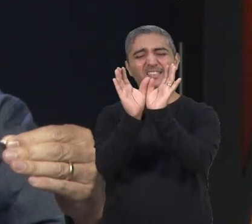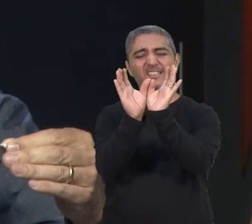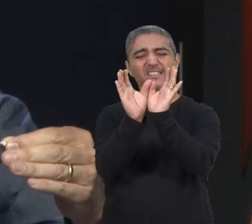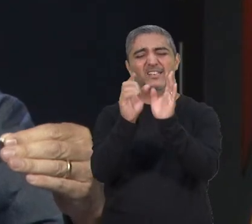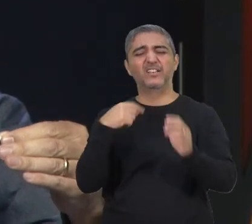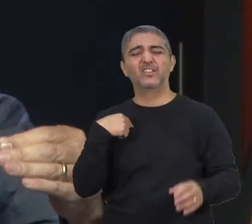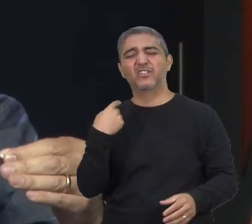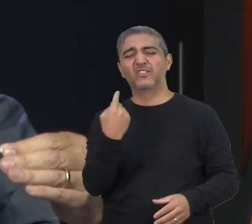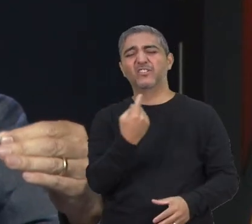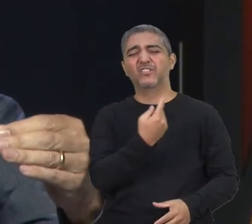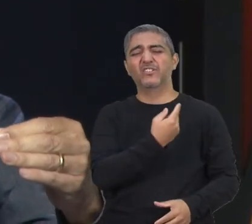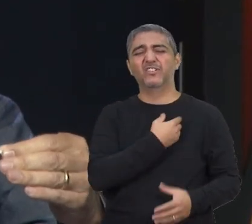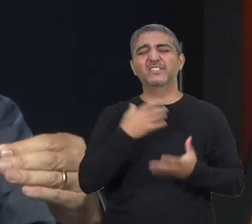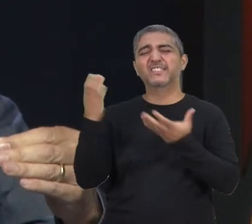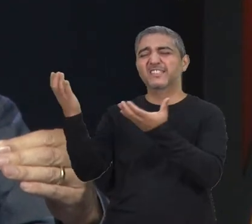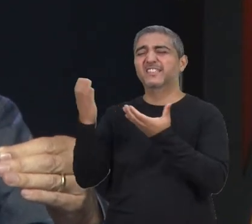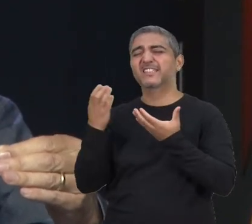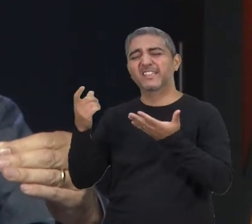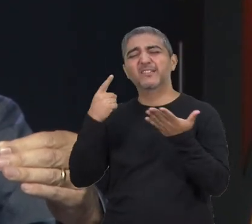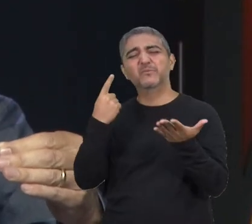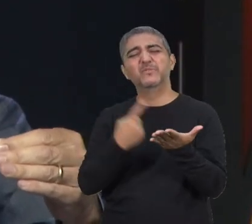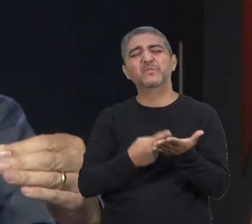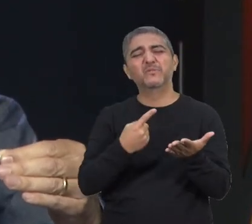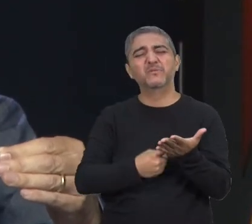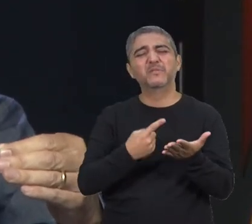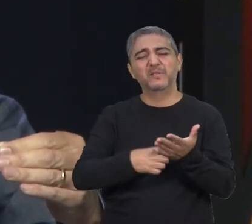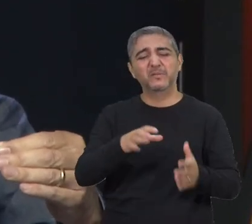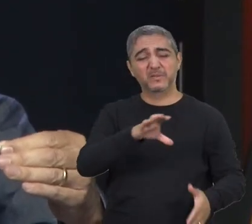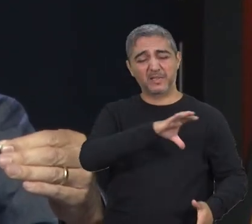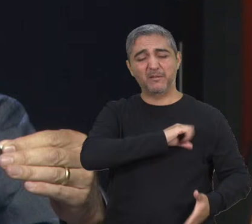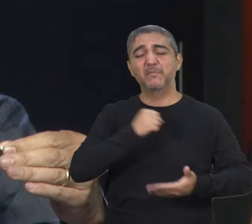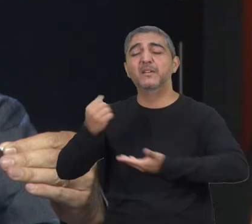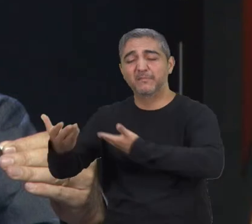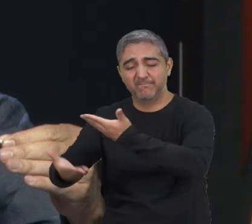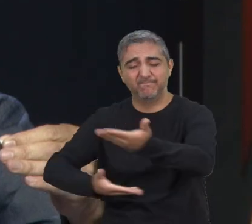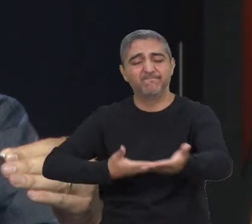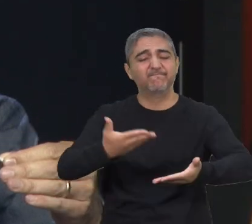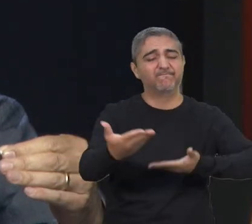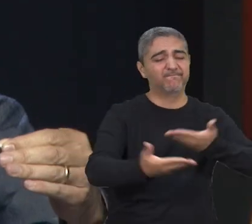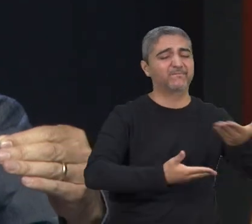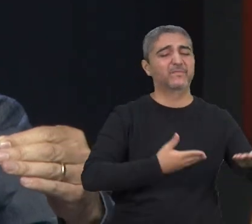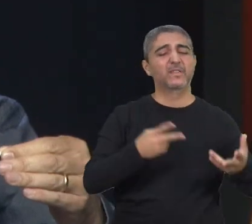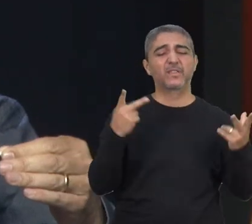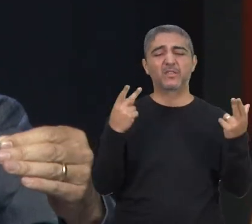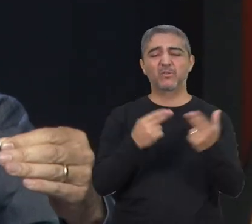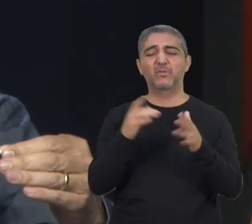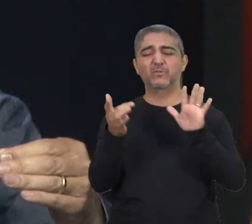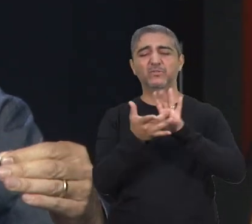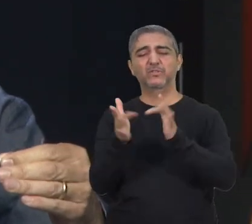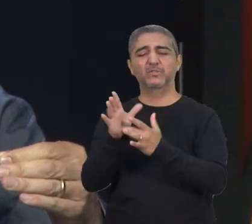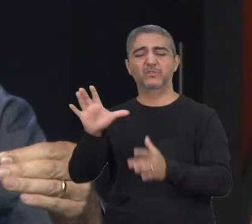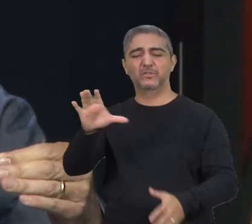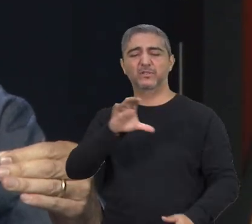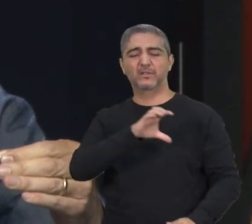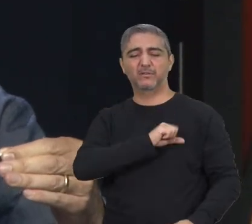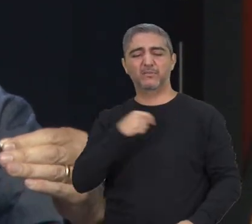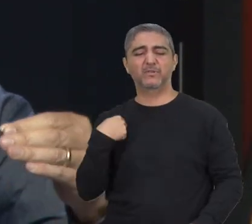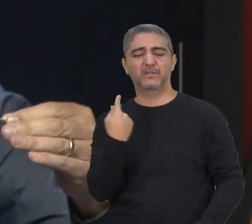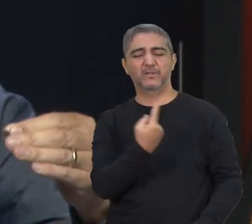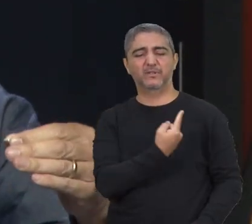nos comprometer a amarmos os nossos irmãos como o Senhor nos amou. Ajuda-nos, eu te peço em nome de